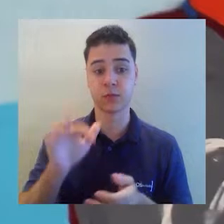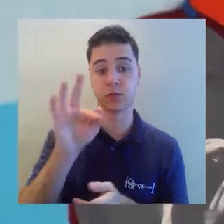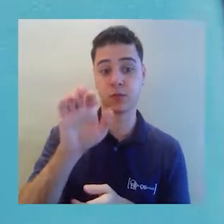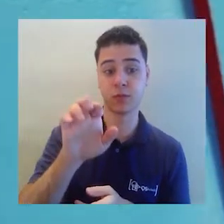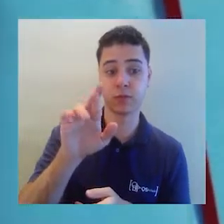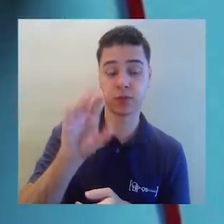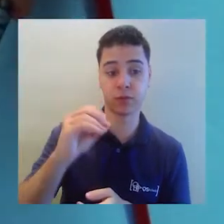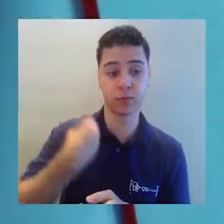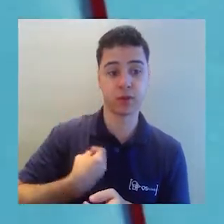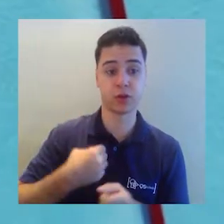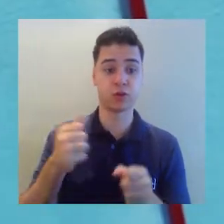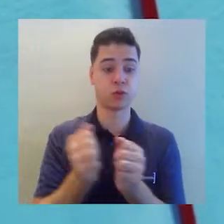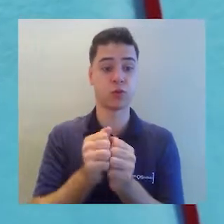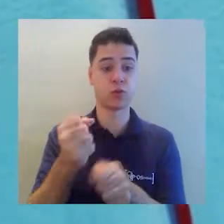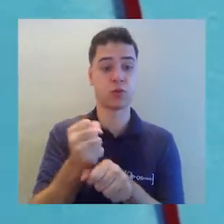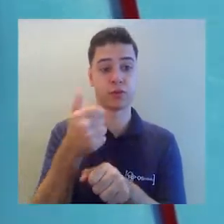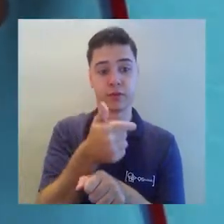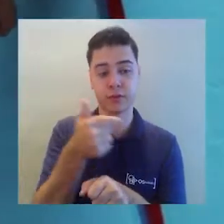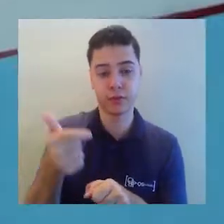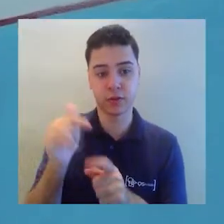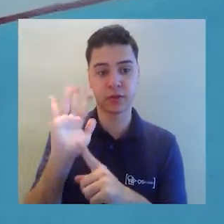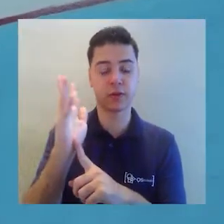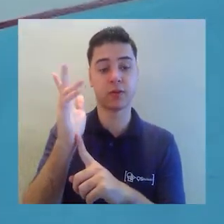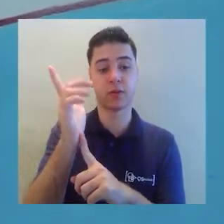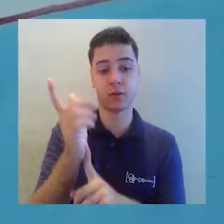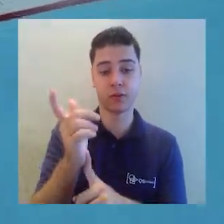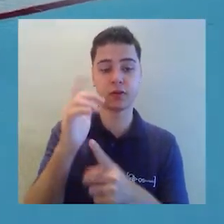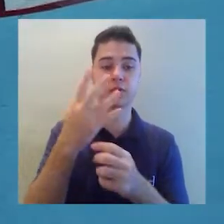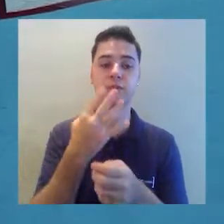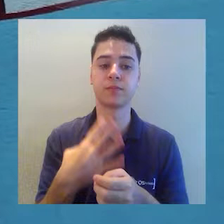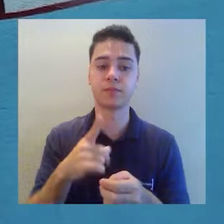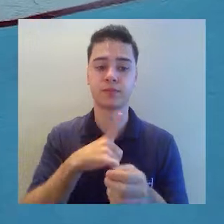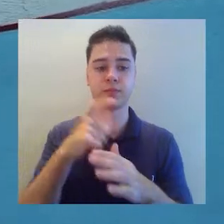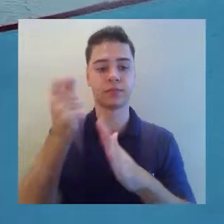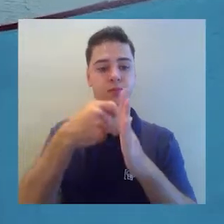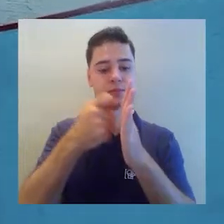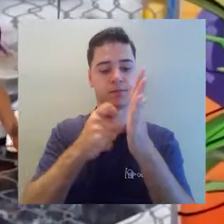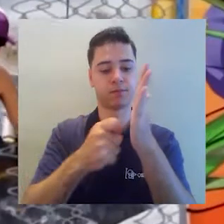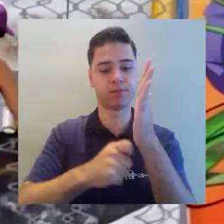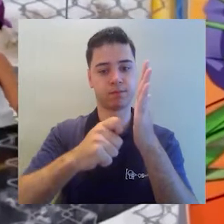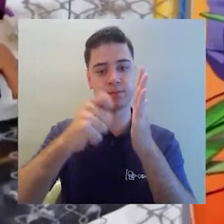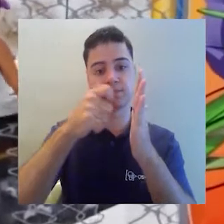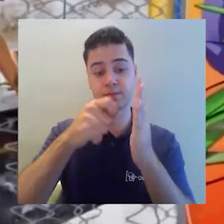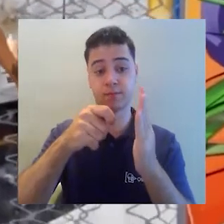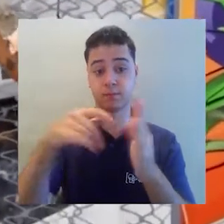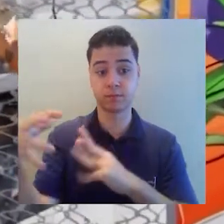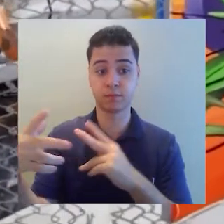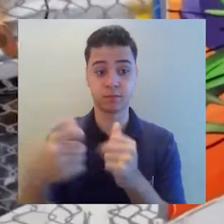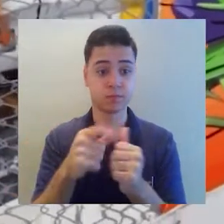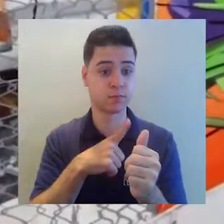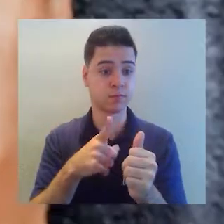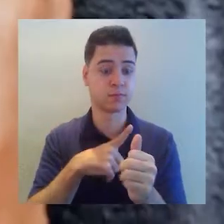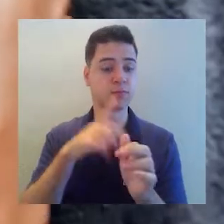O Fero vai estar com a gente nessa edição de 2022 do Arte em Cores. O trabalho dele tem uma linha gráfica muito marcante. Ele